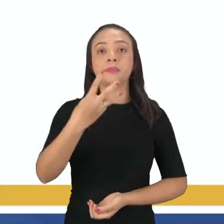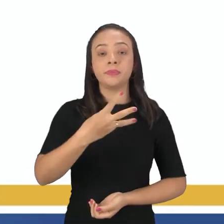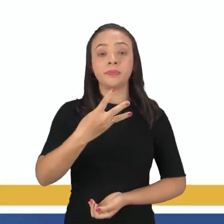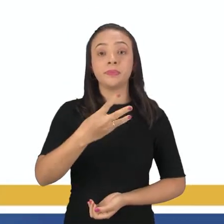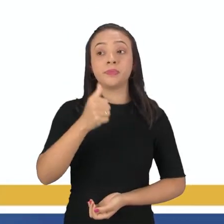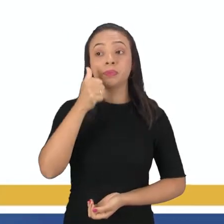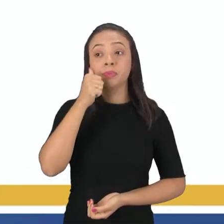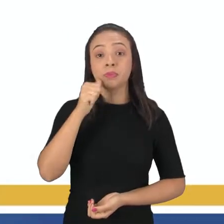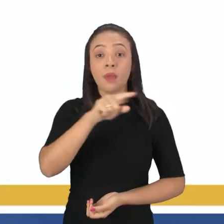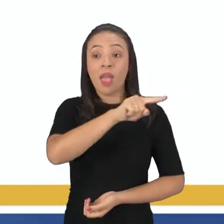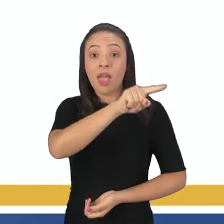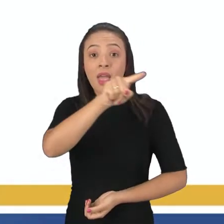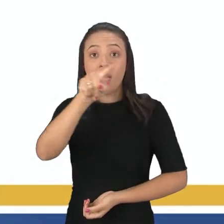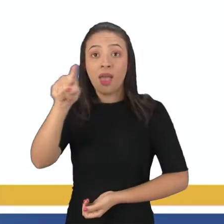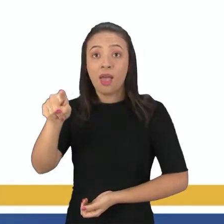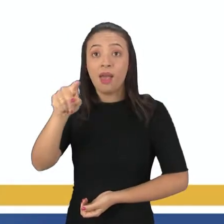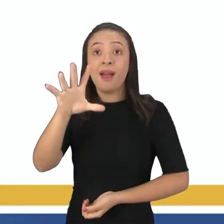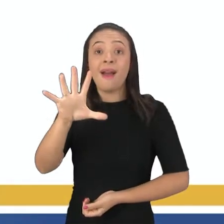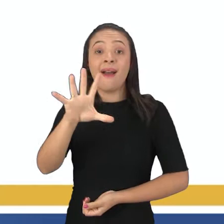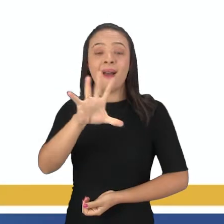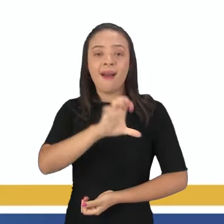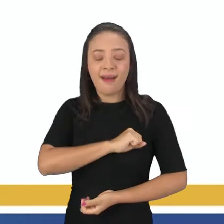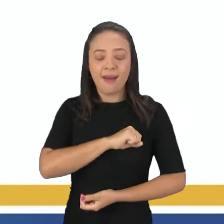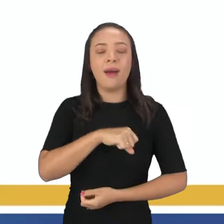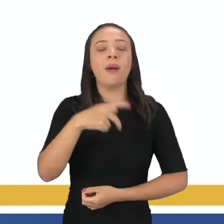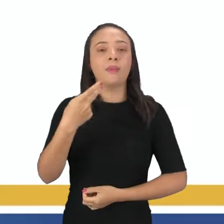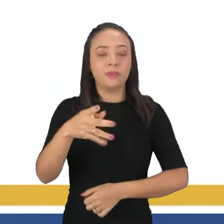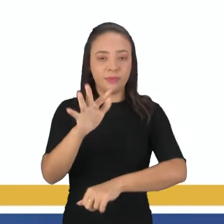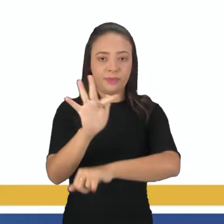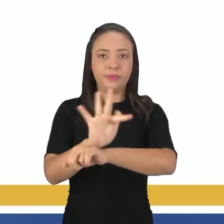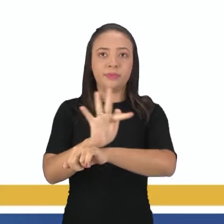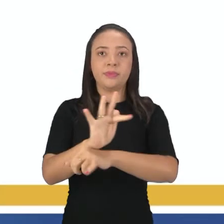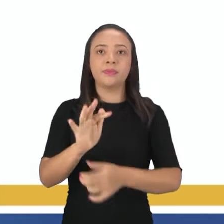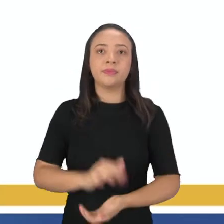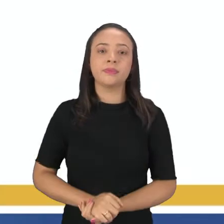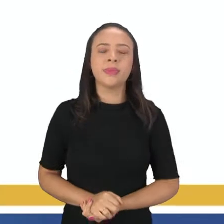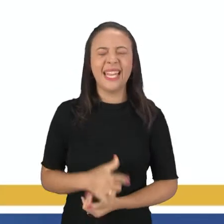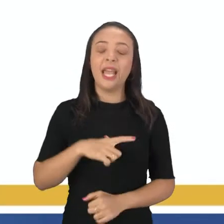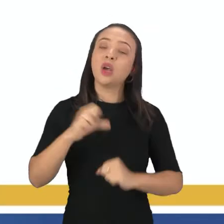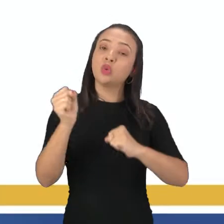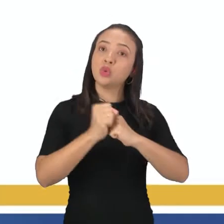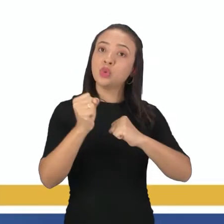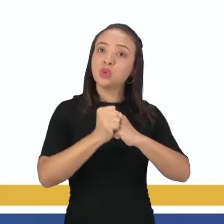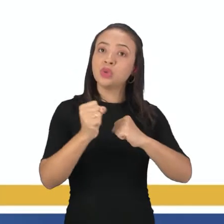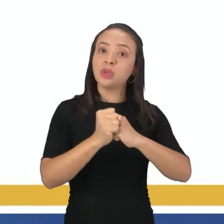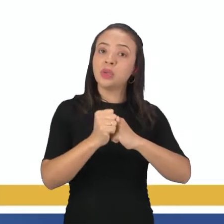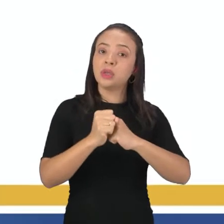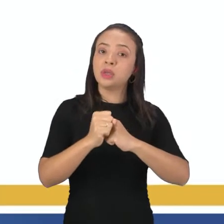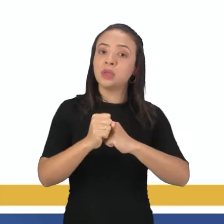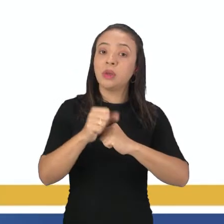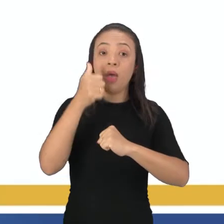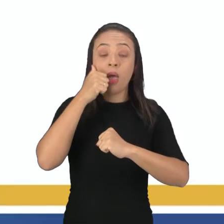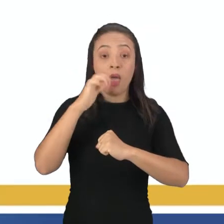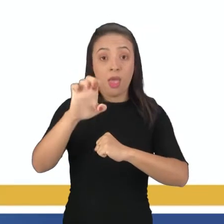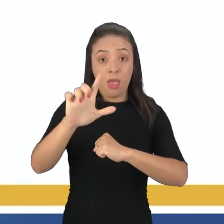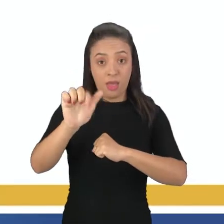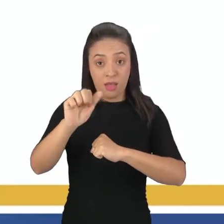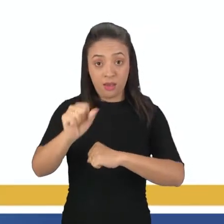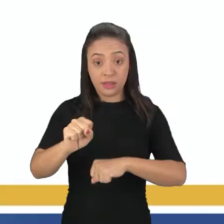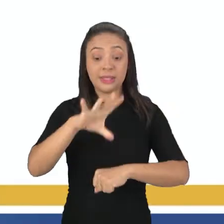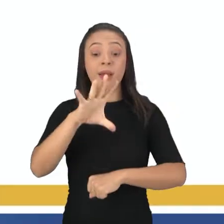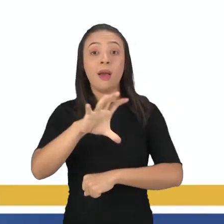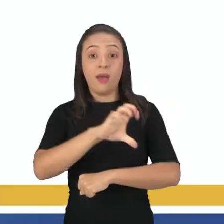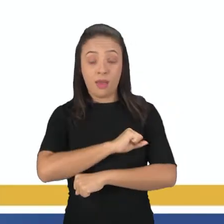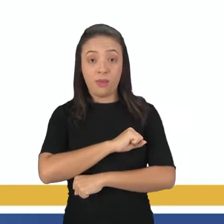Terceira, elas amam muito esse filme. Nós temos o nosso sujeito, que é o nosso sujeito. Elas